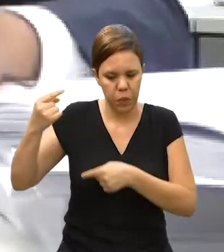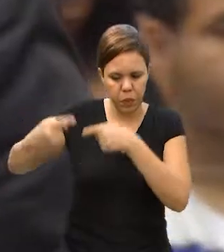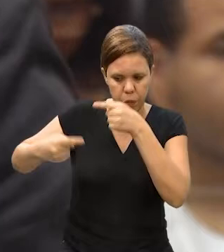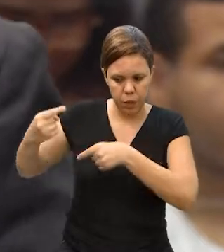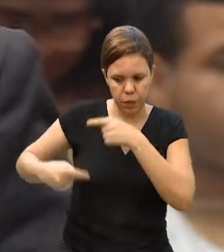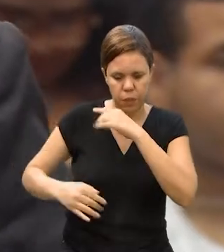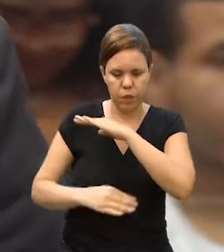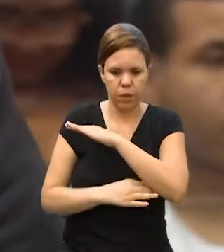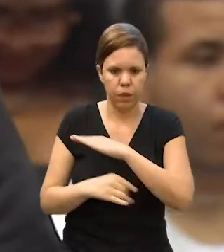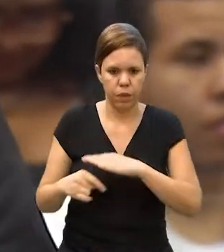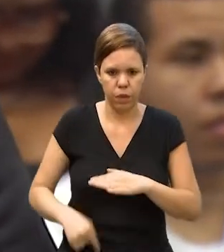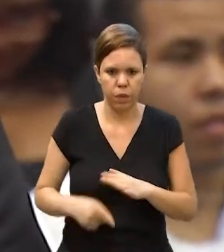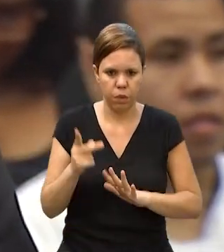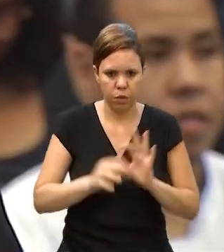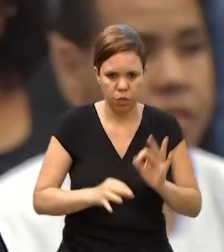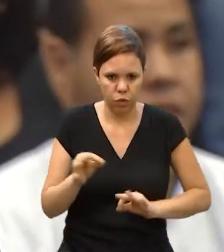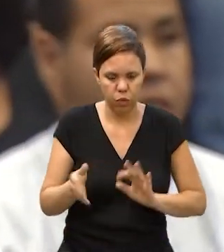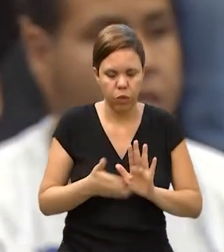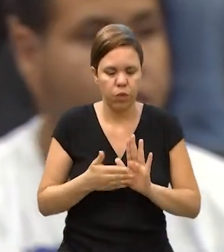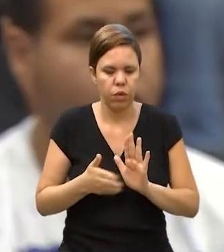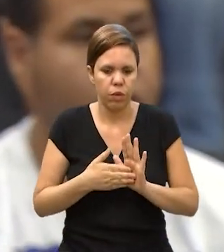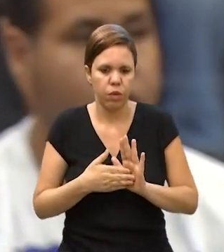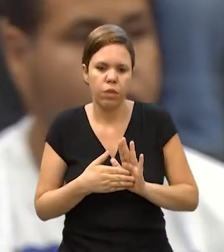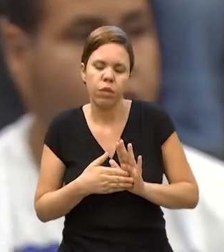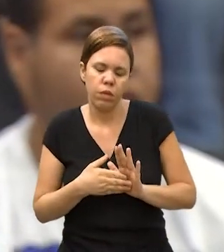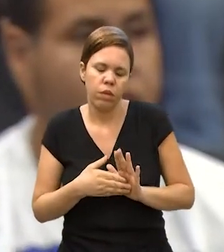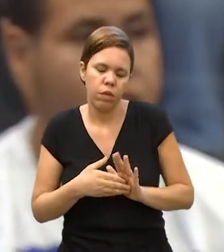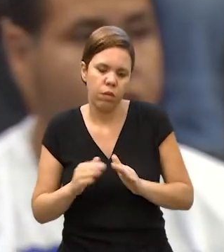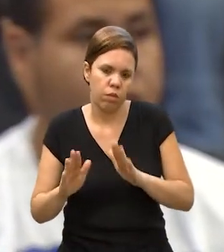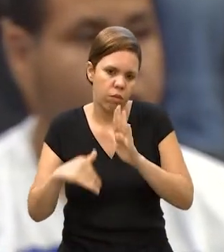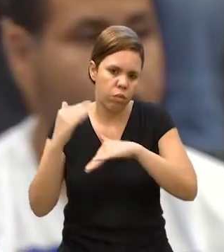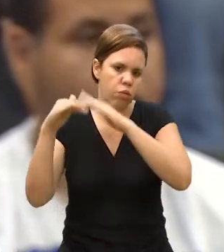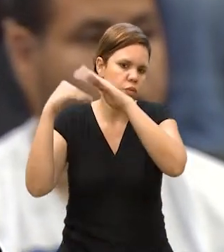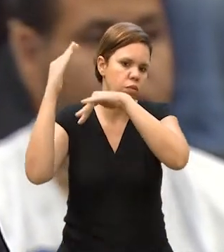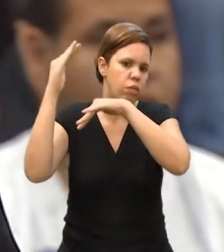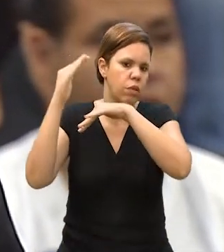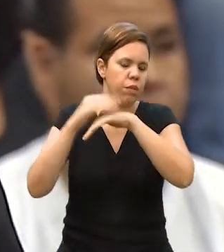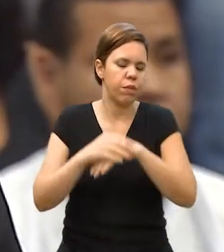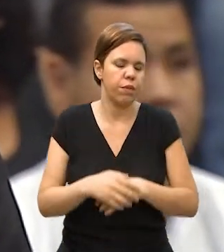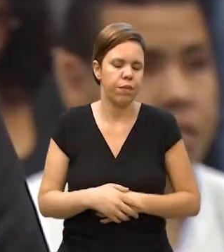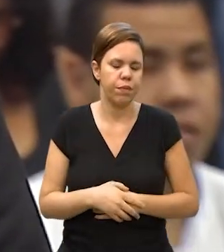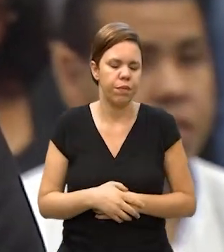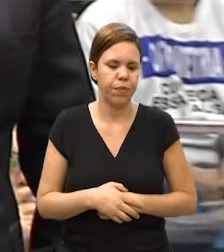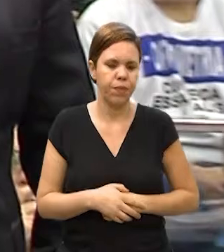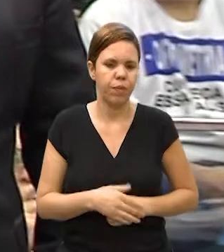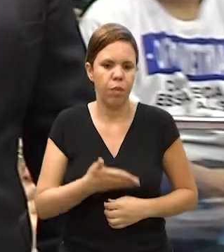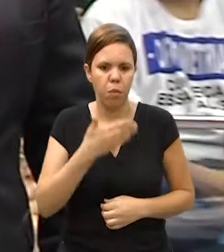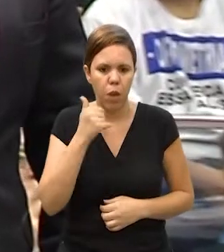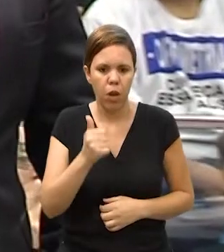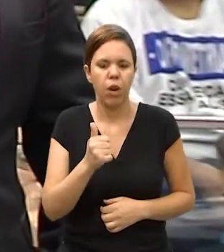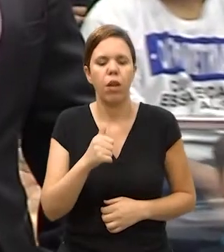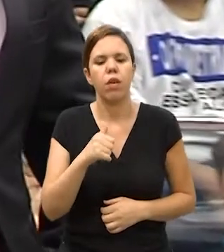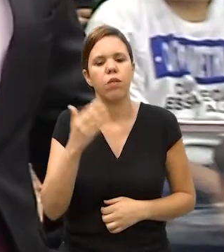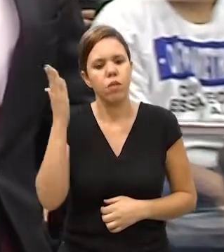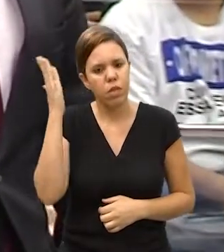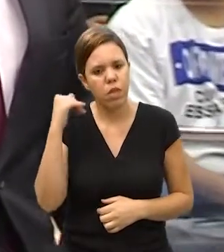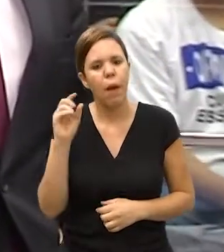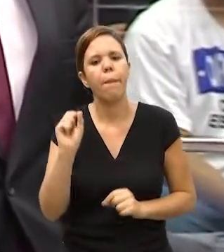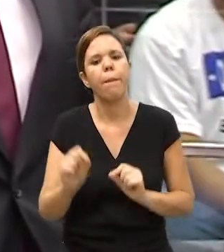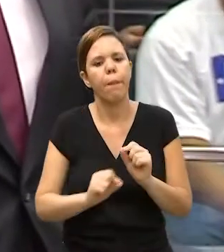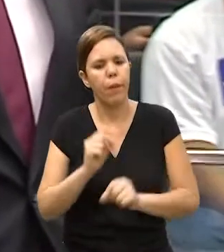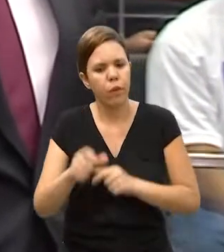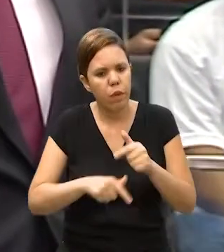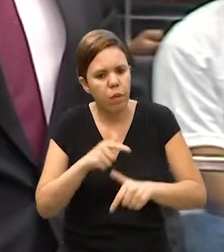aqui na Câmara, os projetos propostos, a gente vem crescendo, a gente vem evoluindo e sabendo